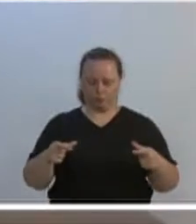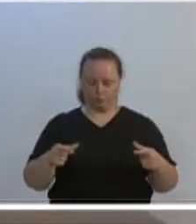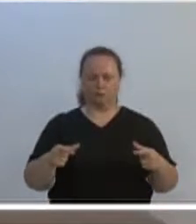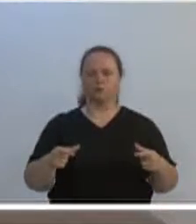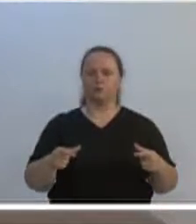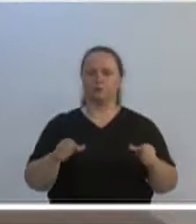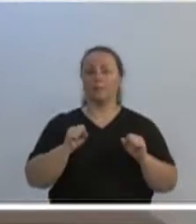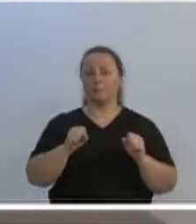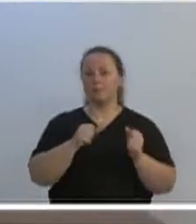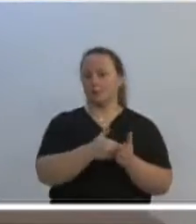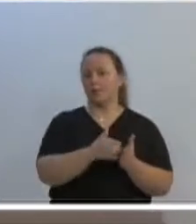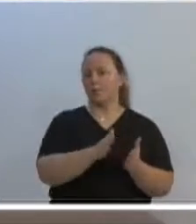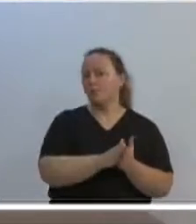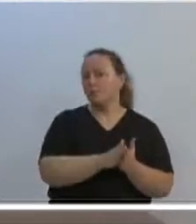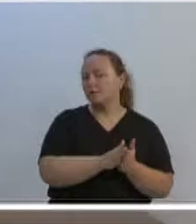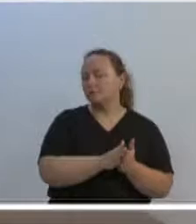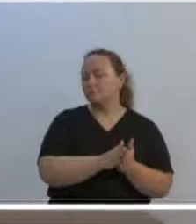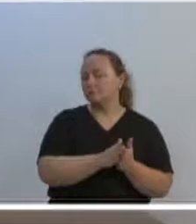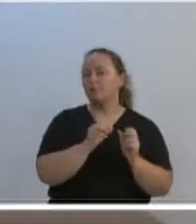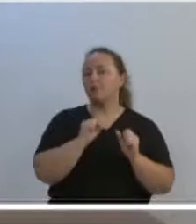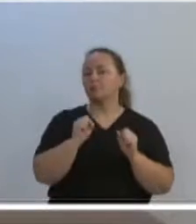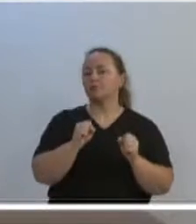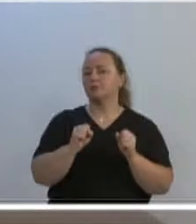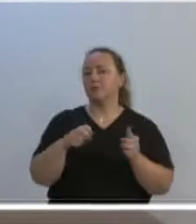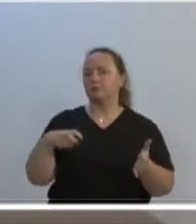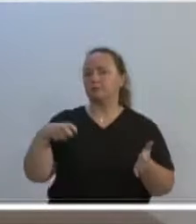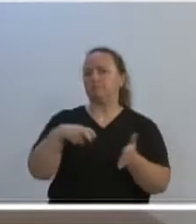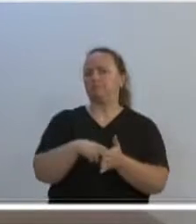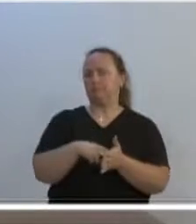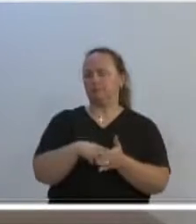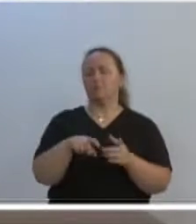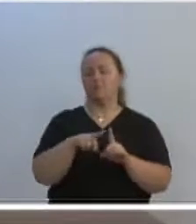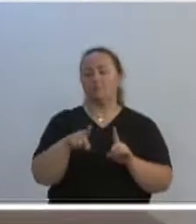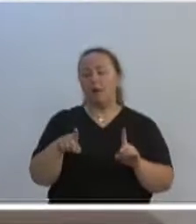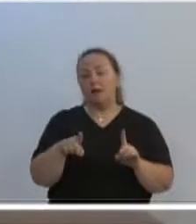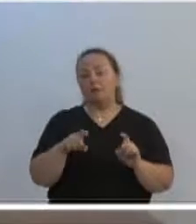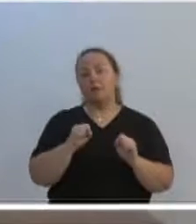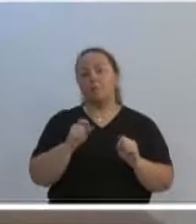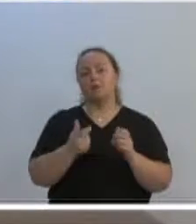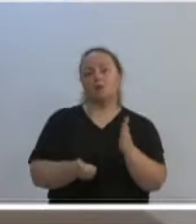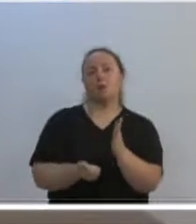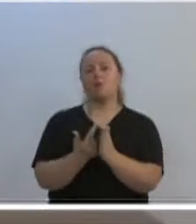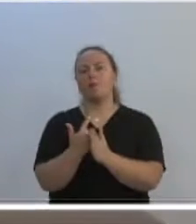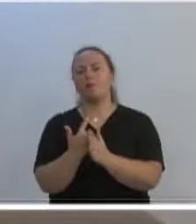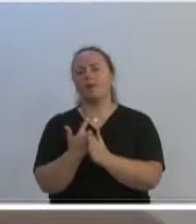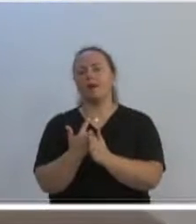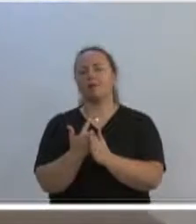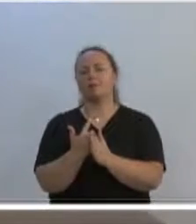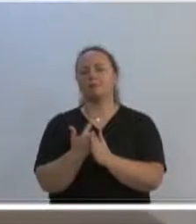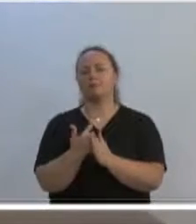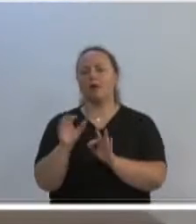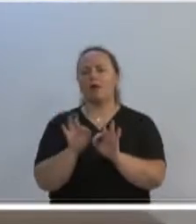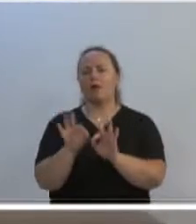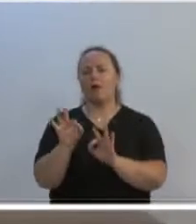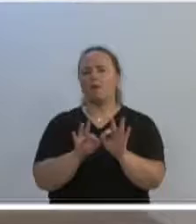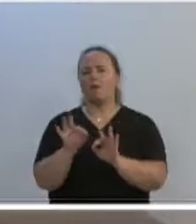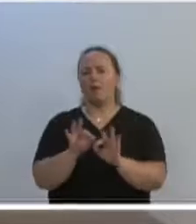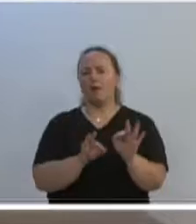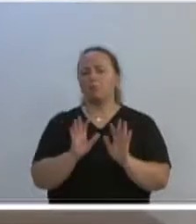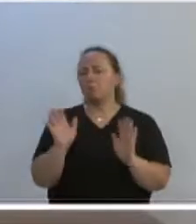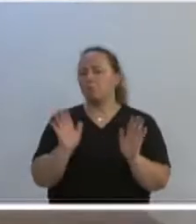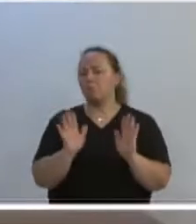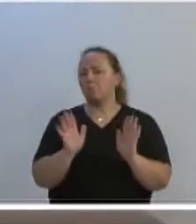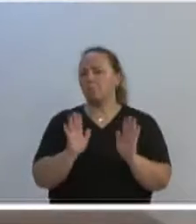poderia levar multa, poderia ser penalizado gravemente, mas não. Ele tem o benefício de regularizar de